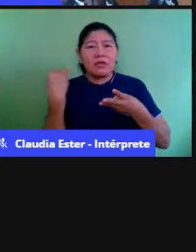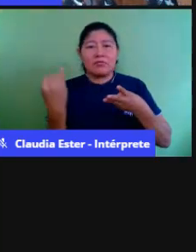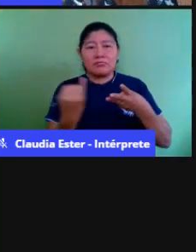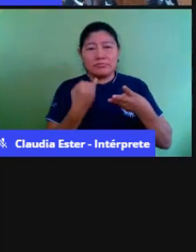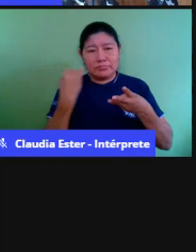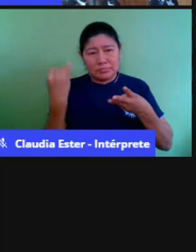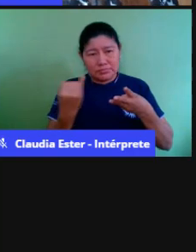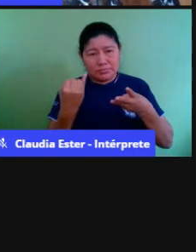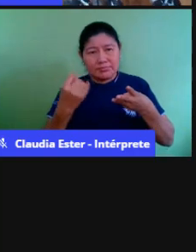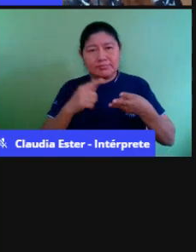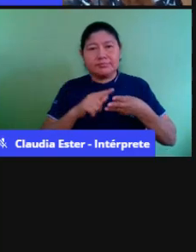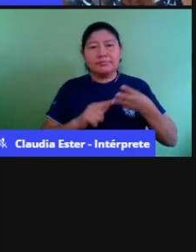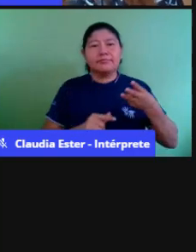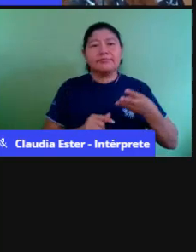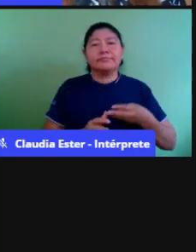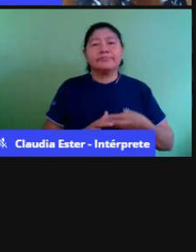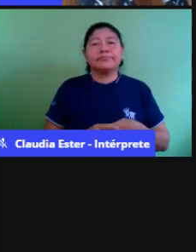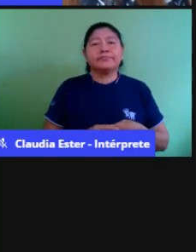passar.